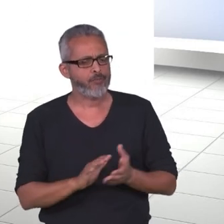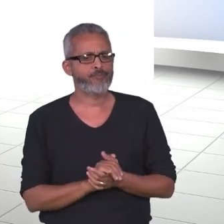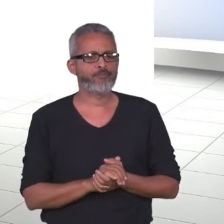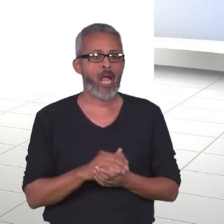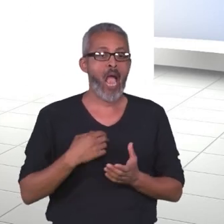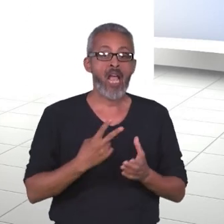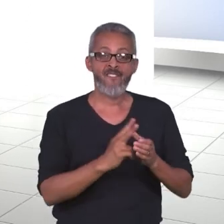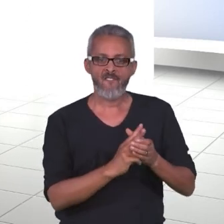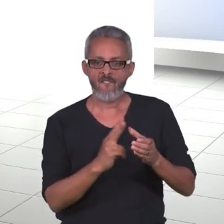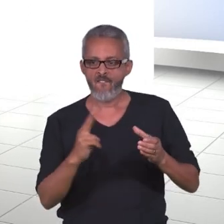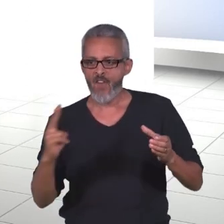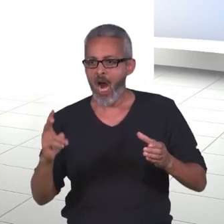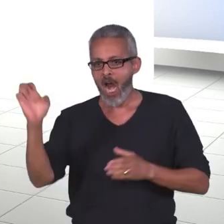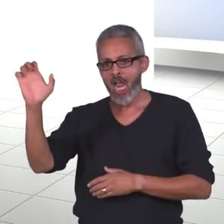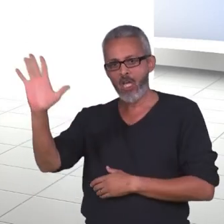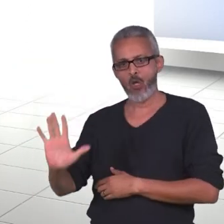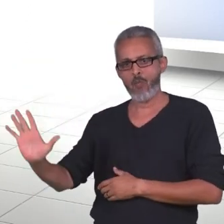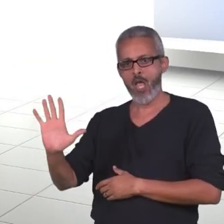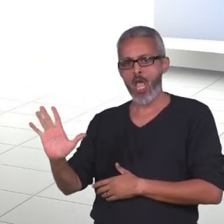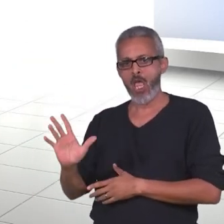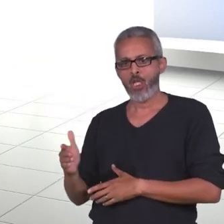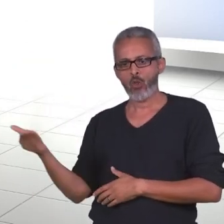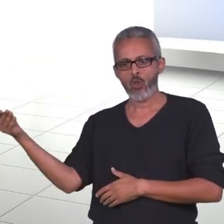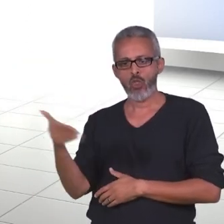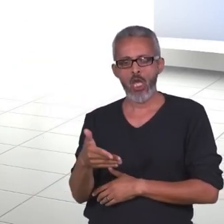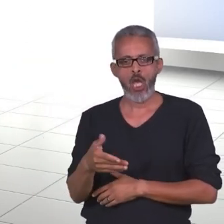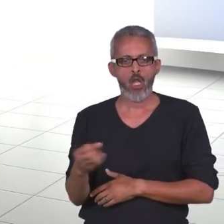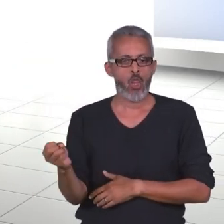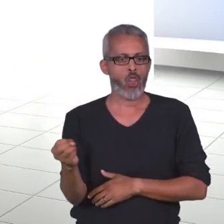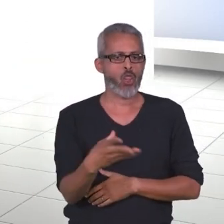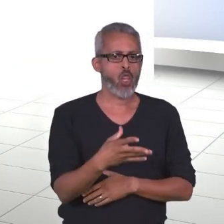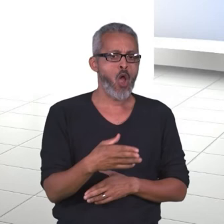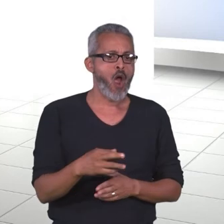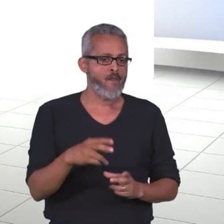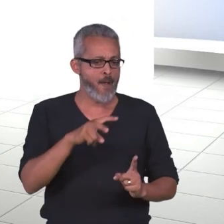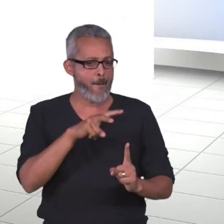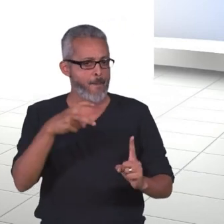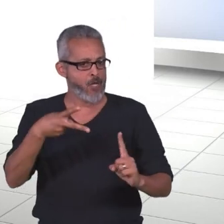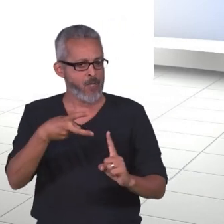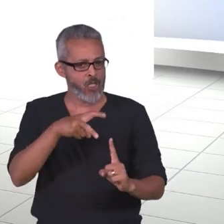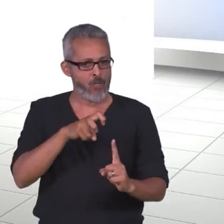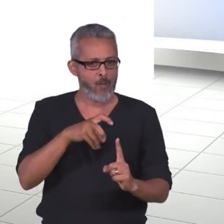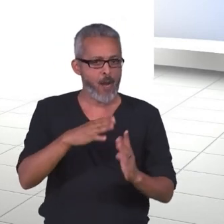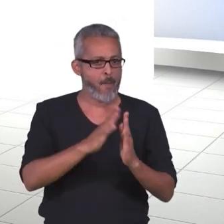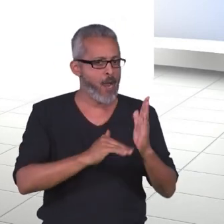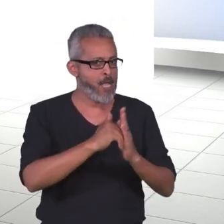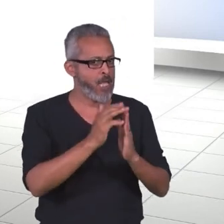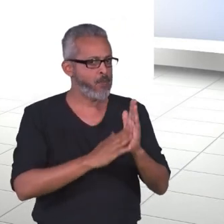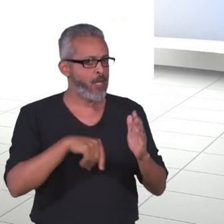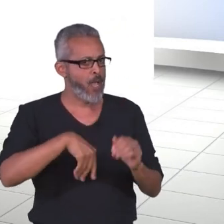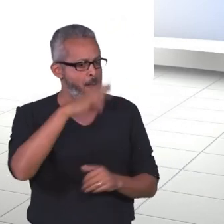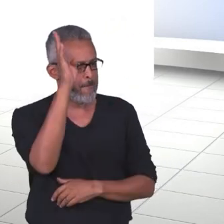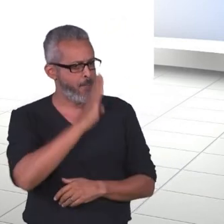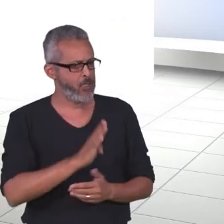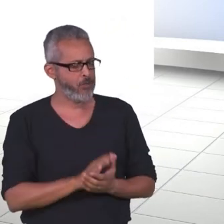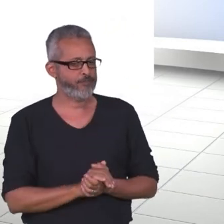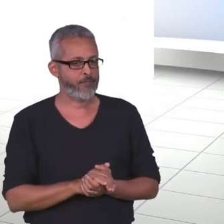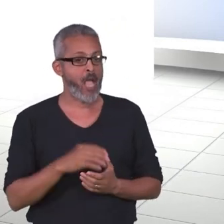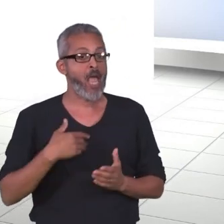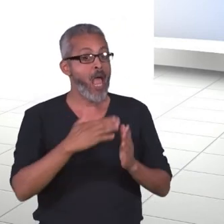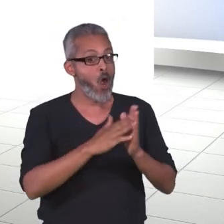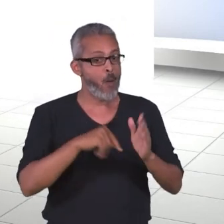ao enunciado da questão. As vanguardas europeias trouxeram novas perspectivas para as artes plásticas